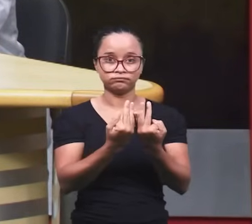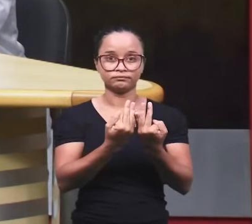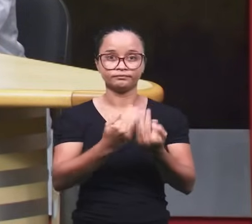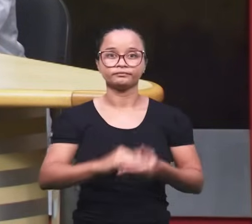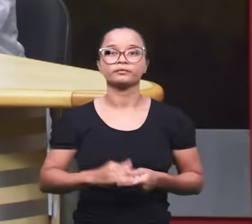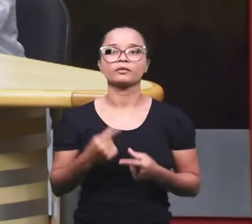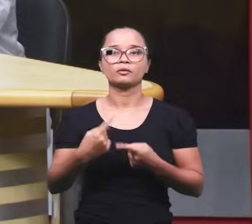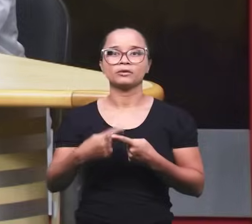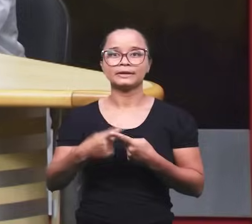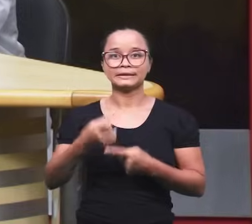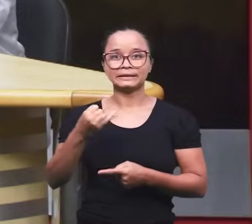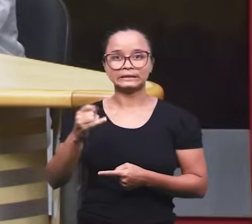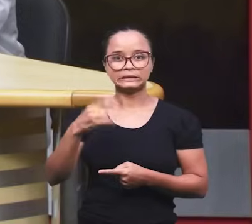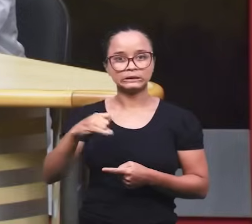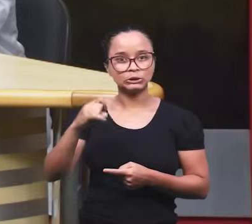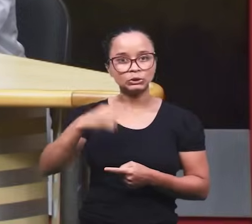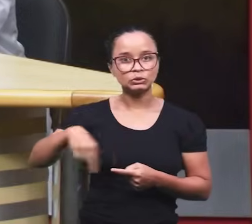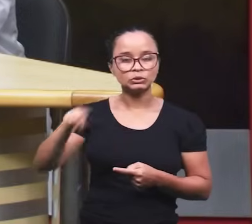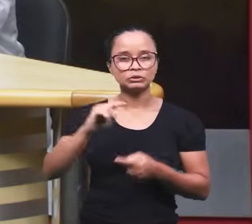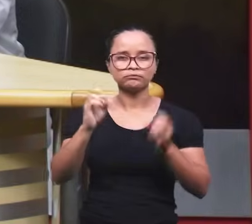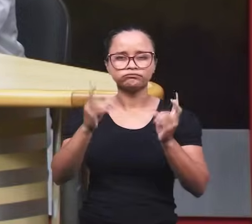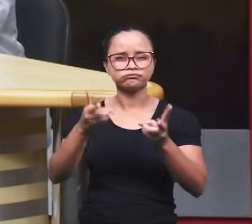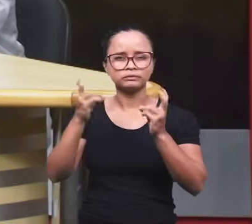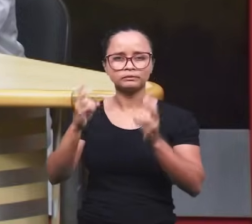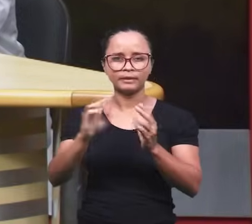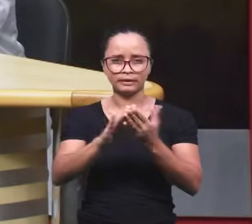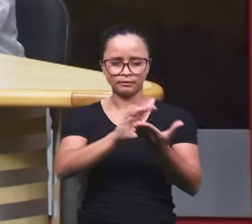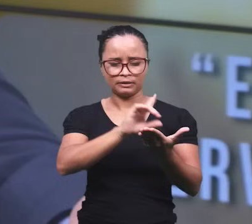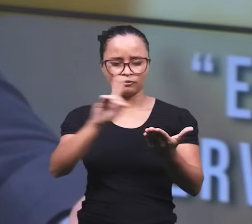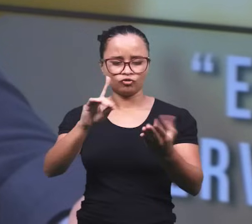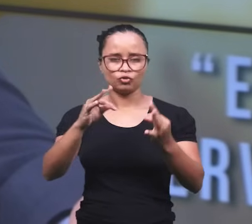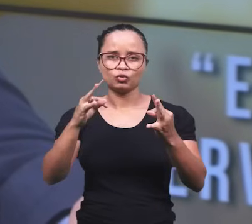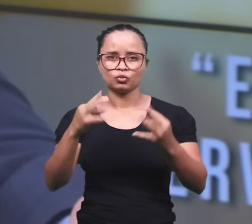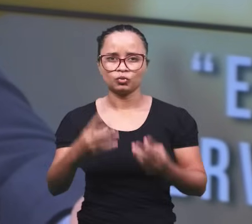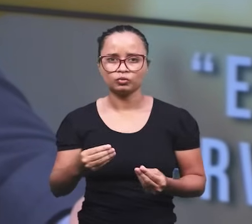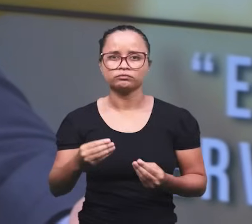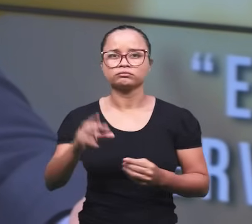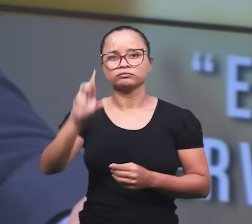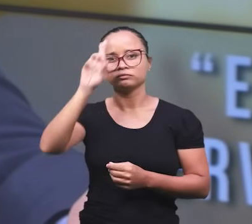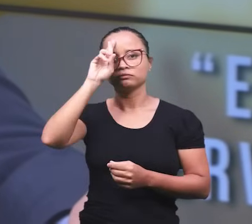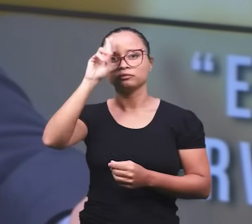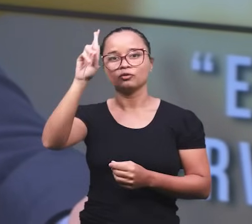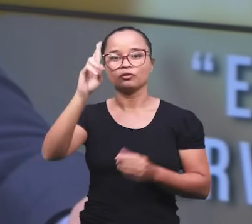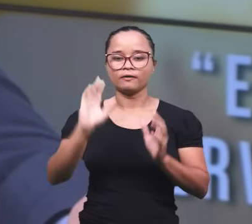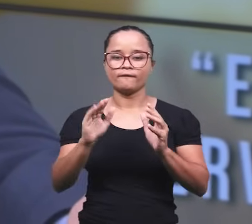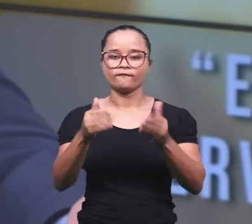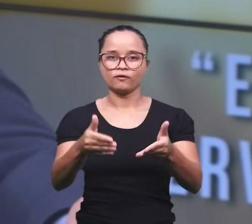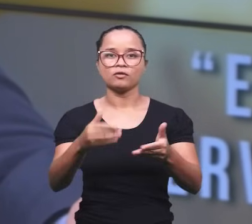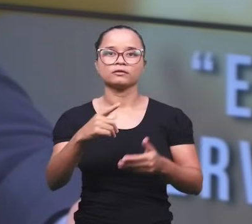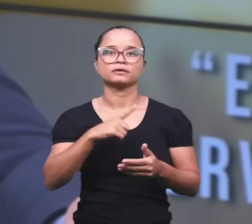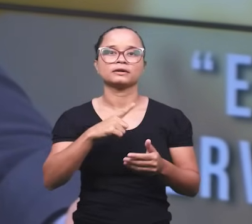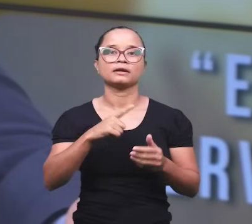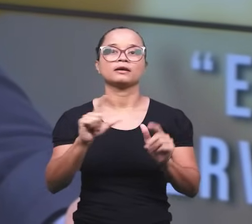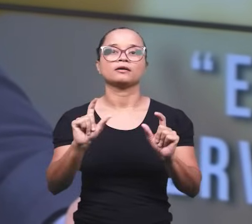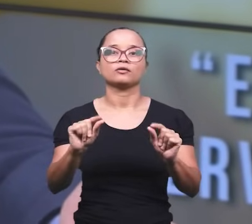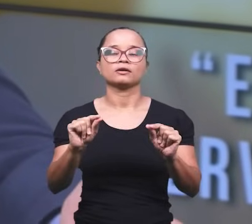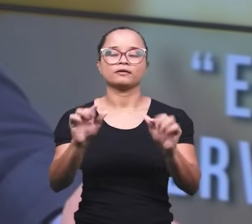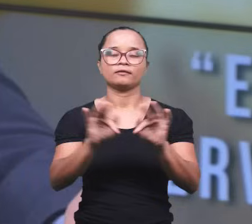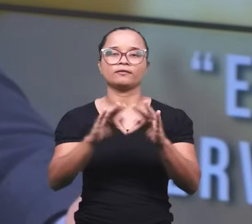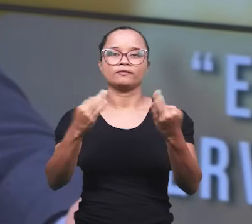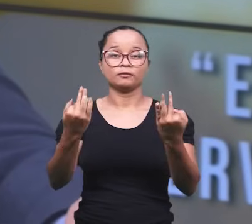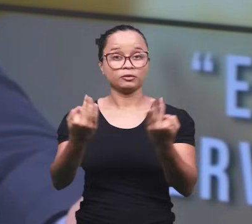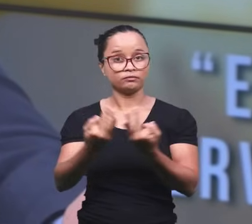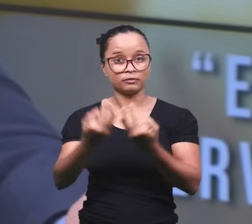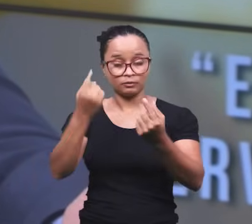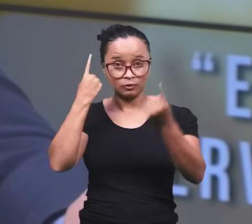família porque se nós observarmos em toda a palavra o senhor dá ênfase à família a